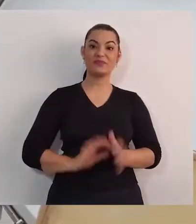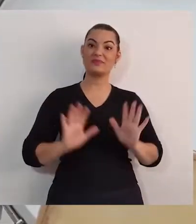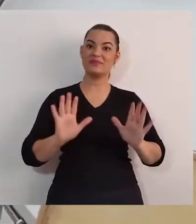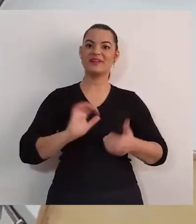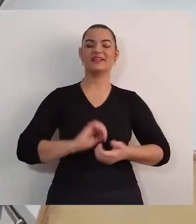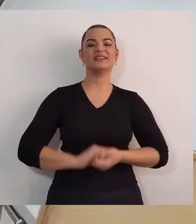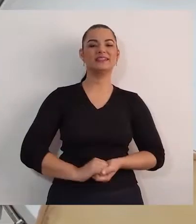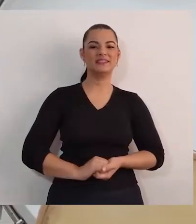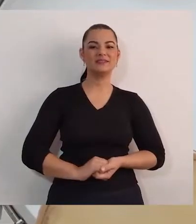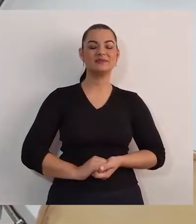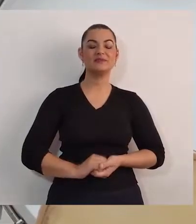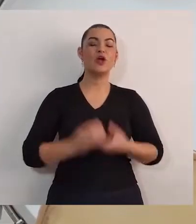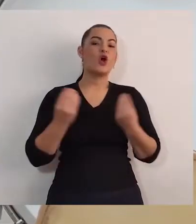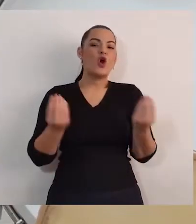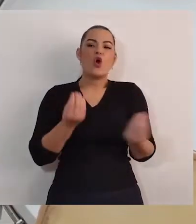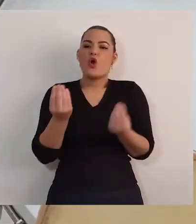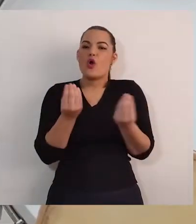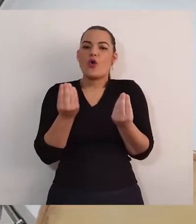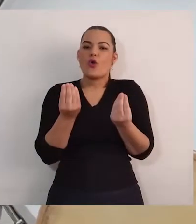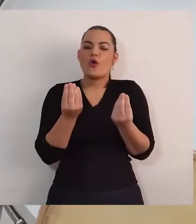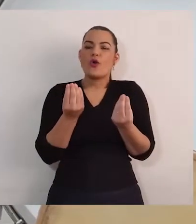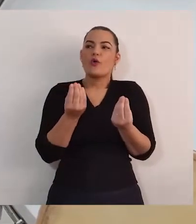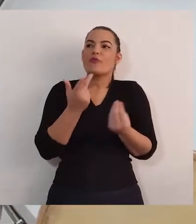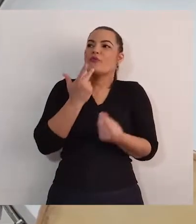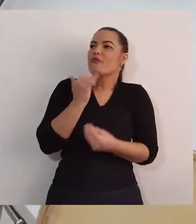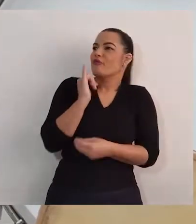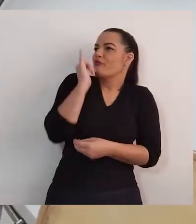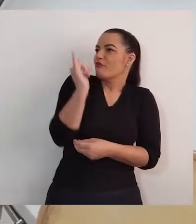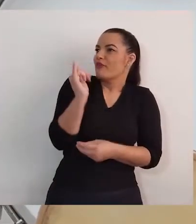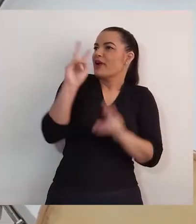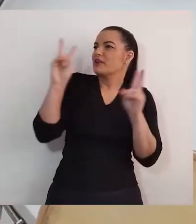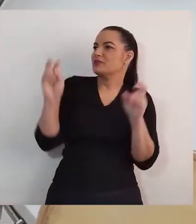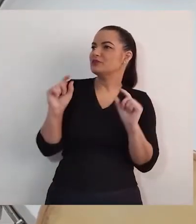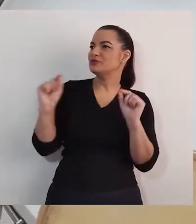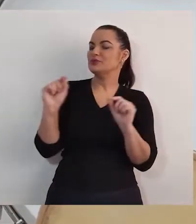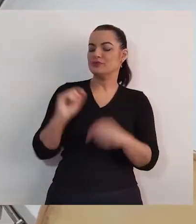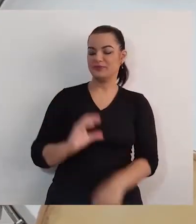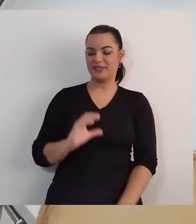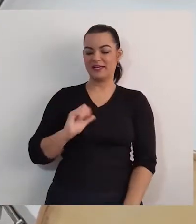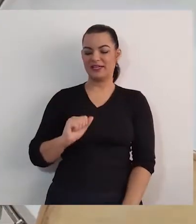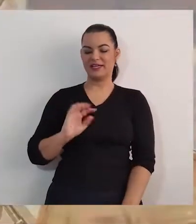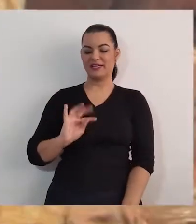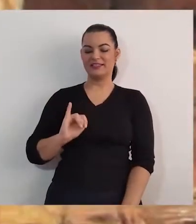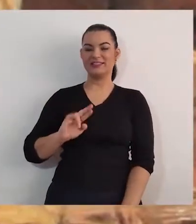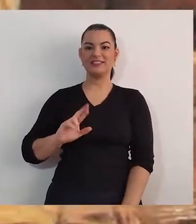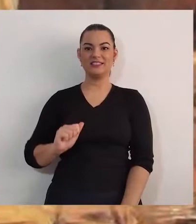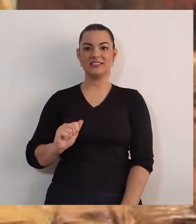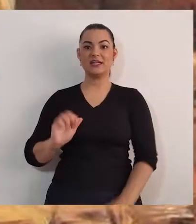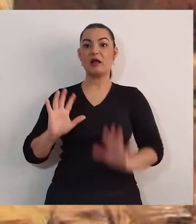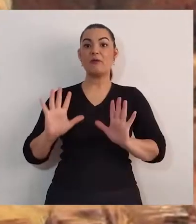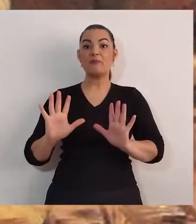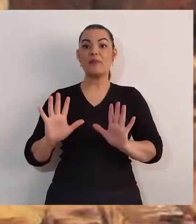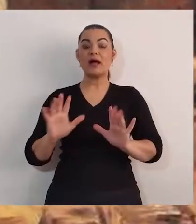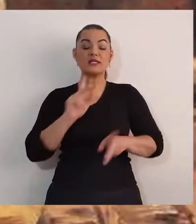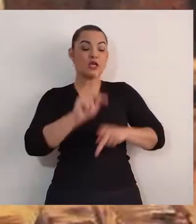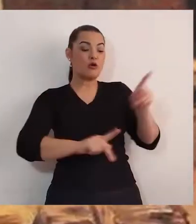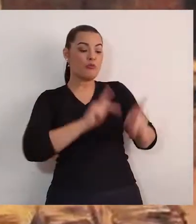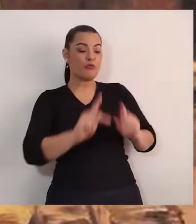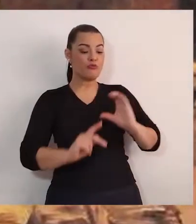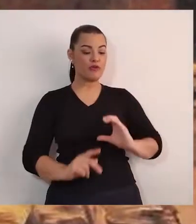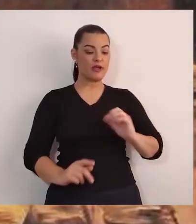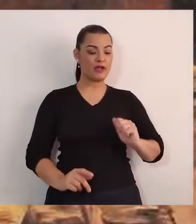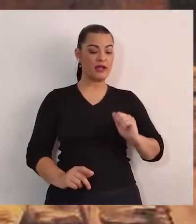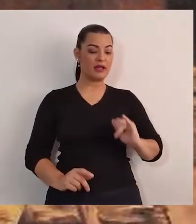mais nada, é impossível falar de catira sem mencionar o povo caipira. Mas